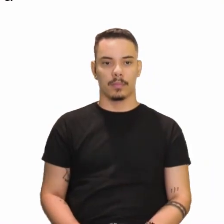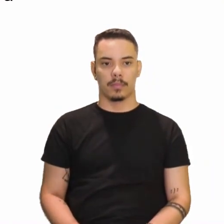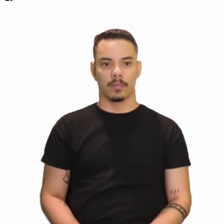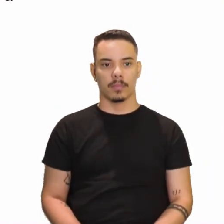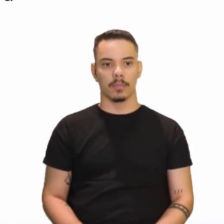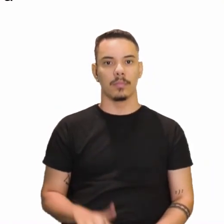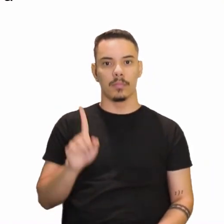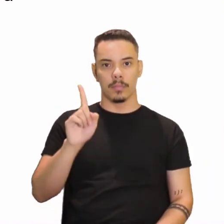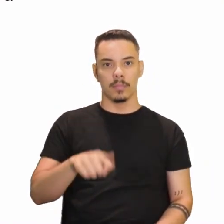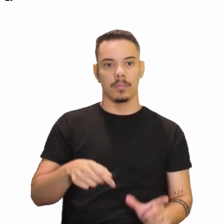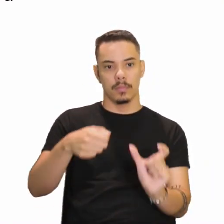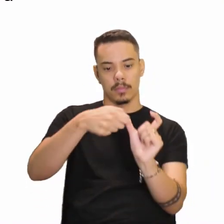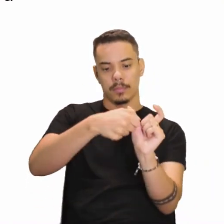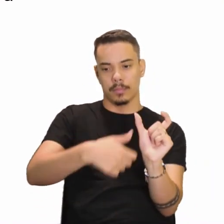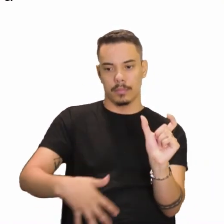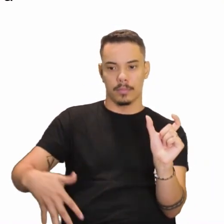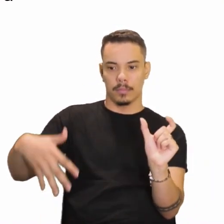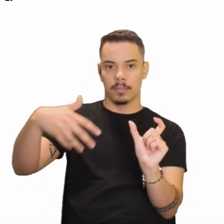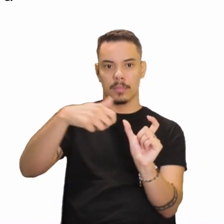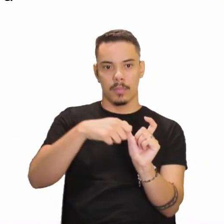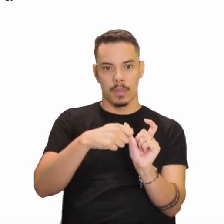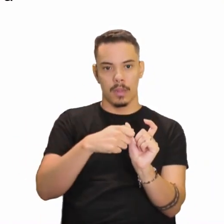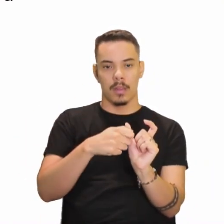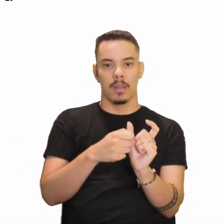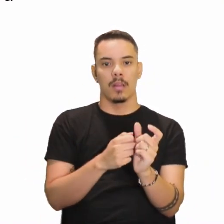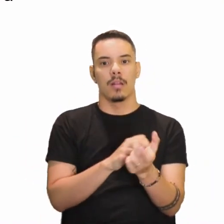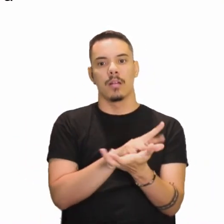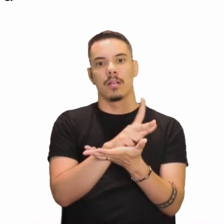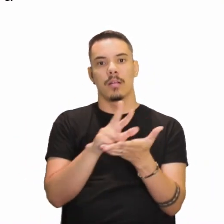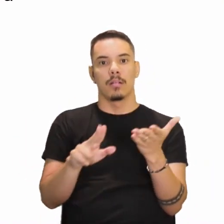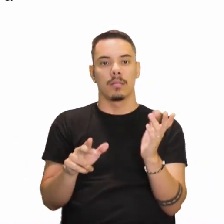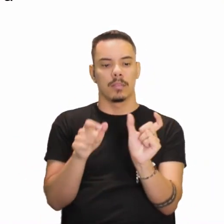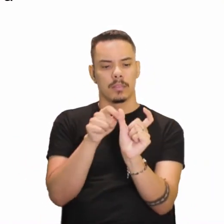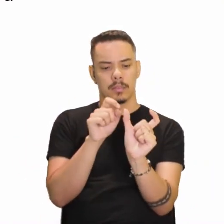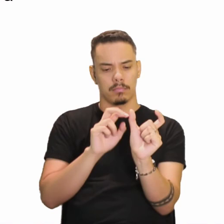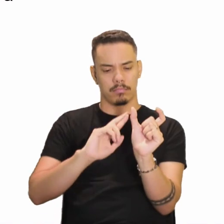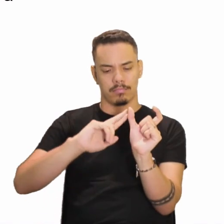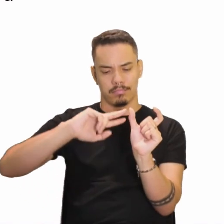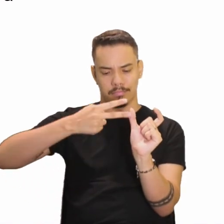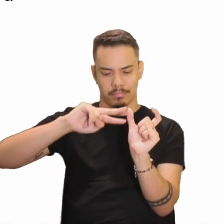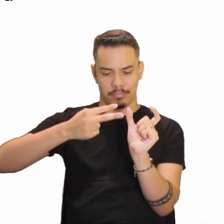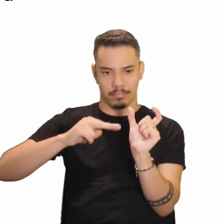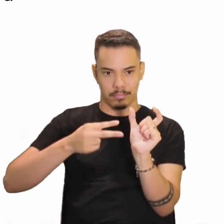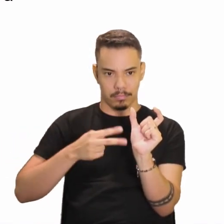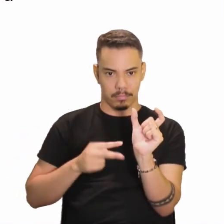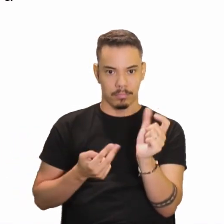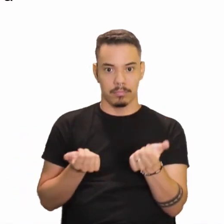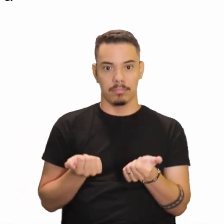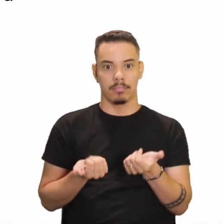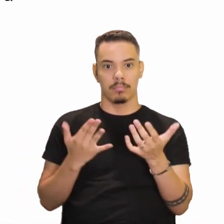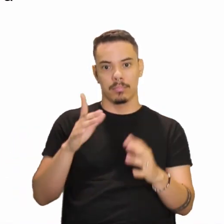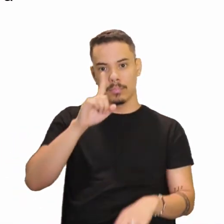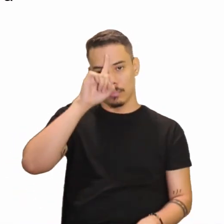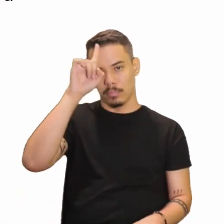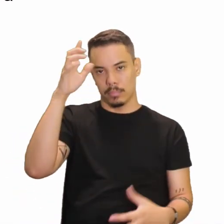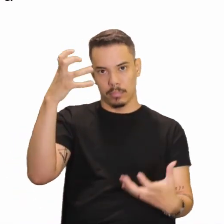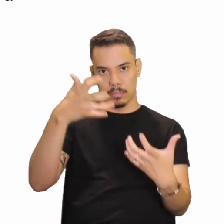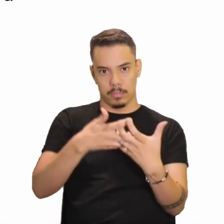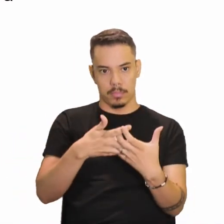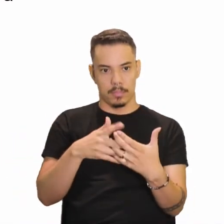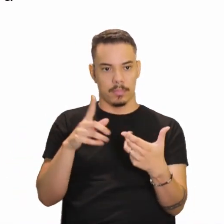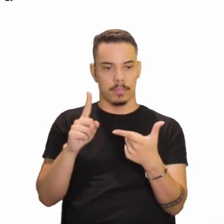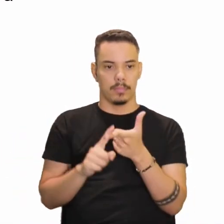polissemia ou seja múltiplo sentido de expressão de rede social para transmitir a ideia que pretende